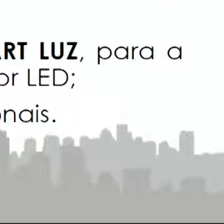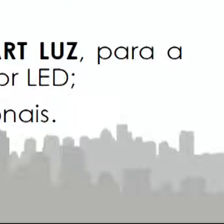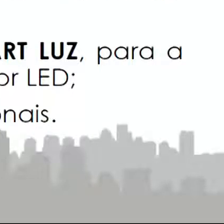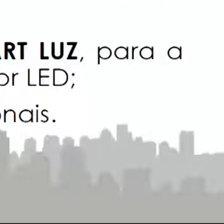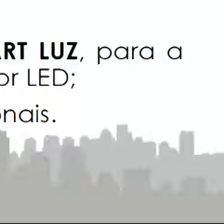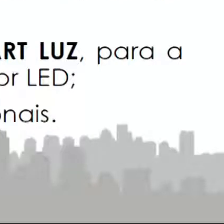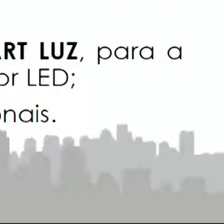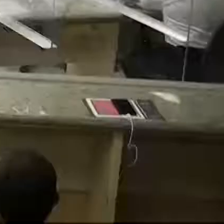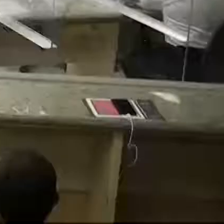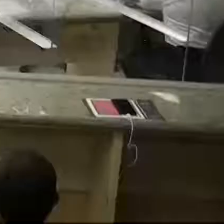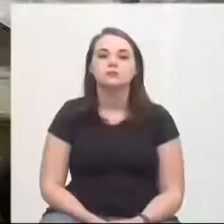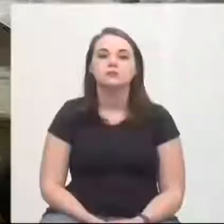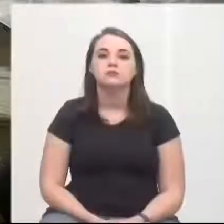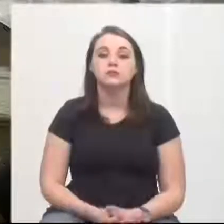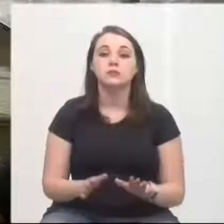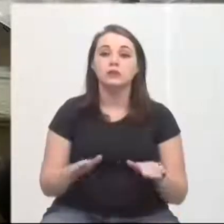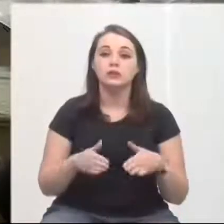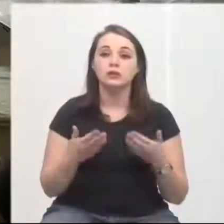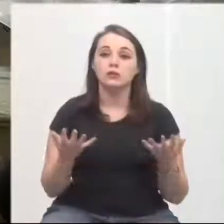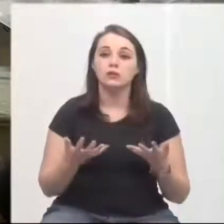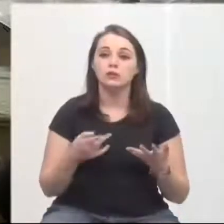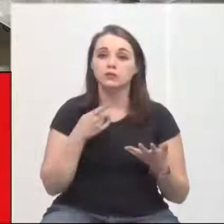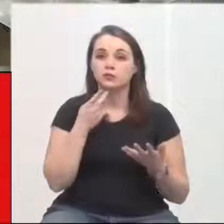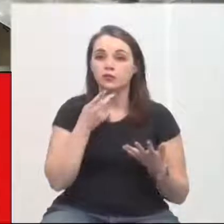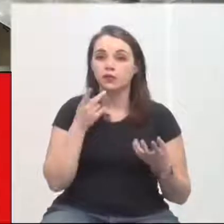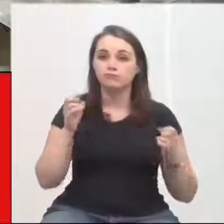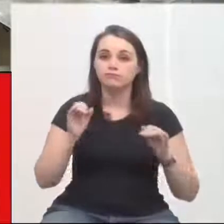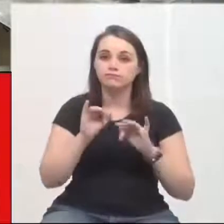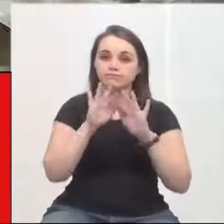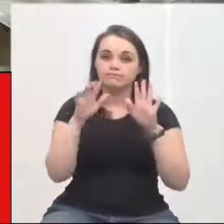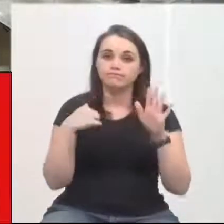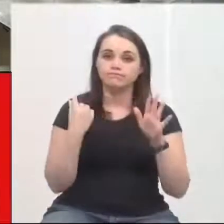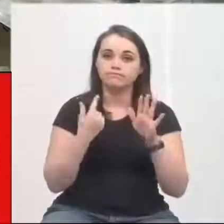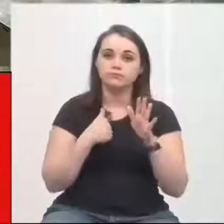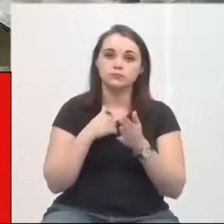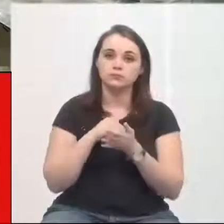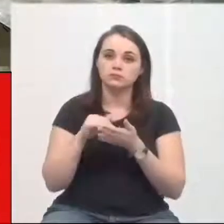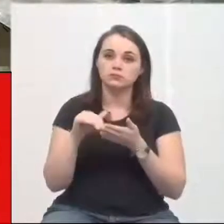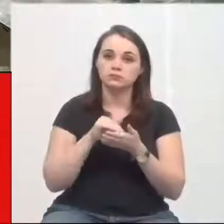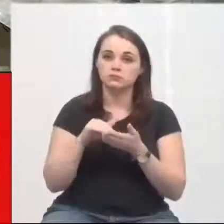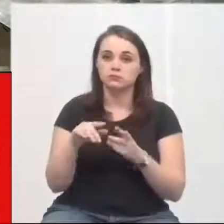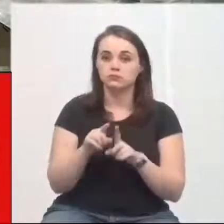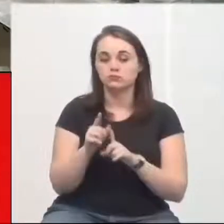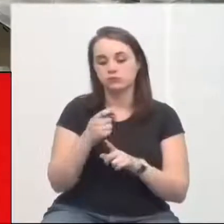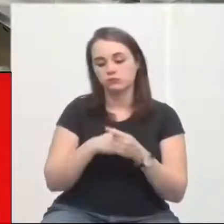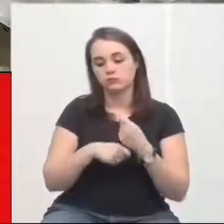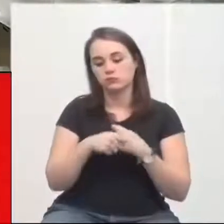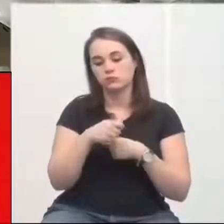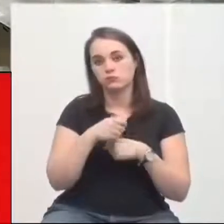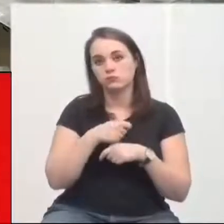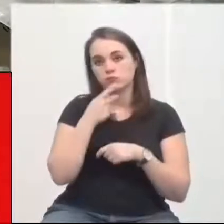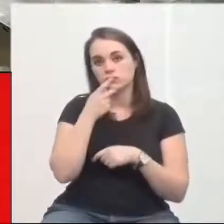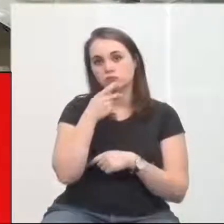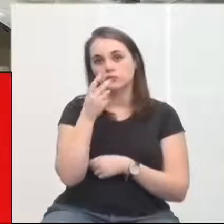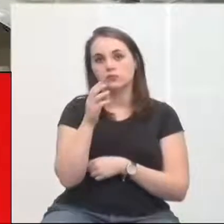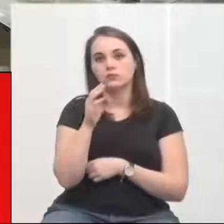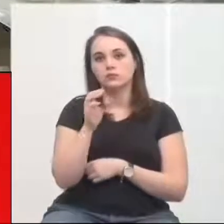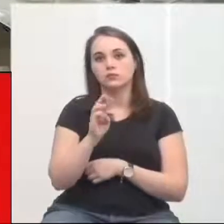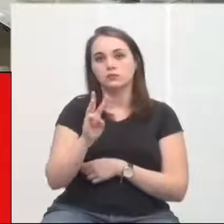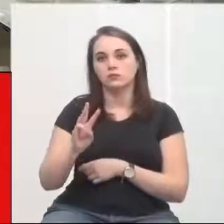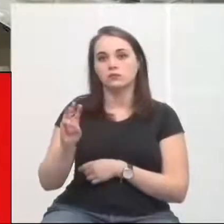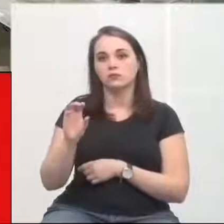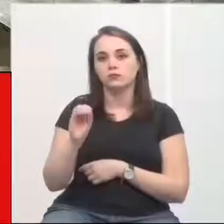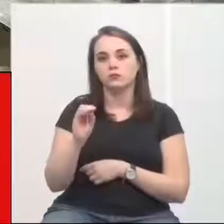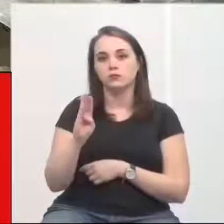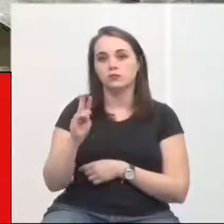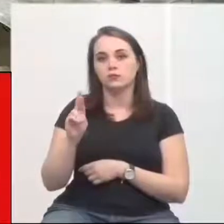importante que é a transparência da nossa secretaria, do nosso governo, em relação a obras GOV. Né? Além de todas as